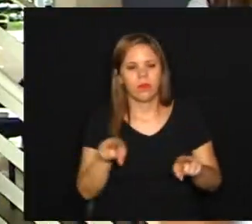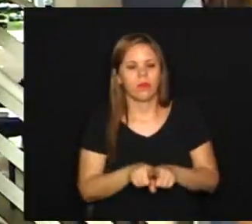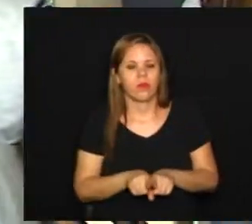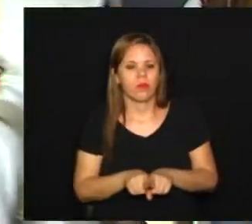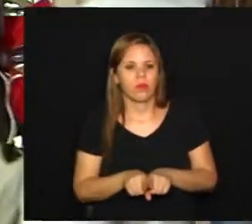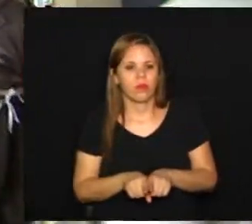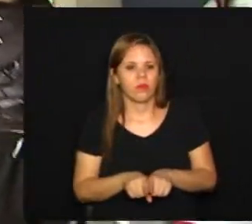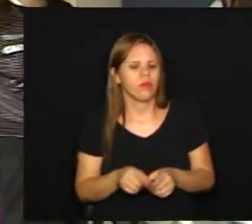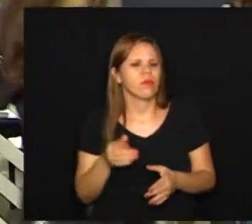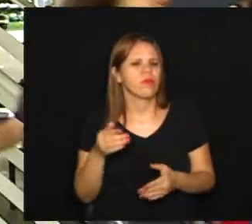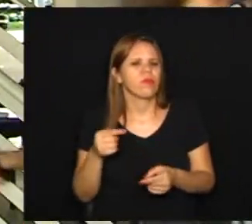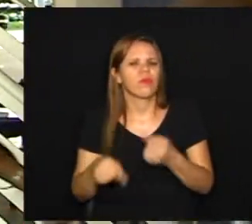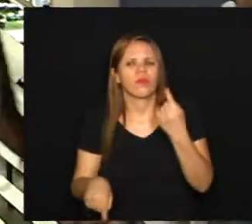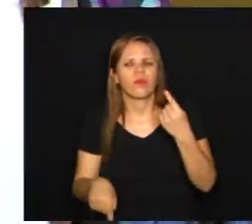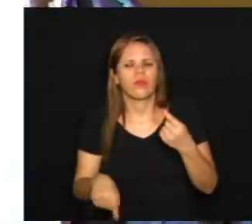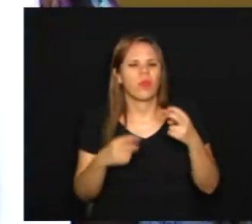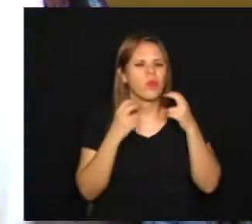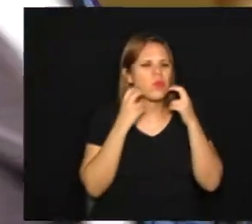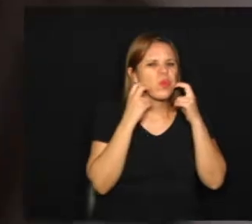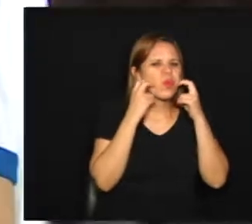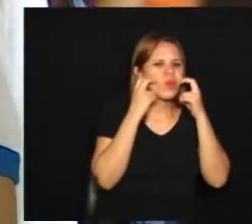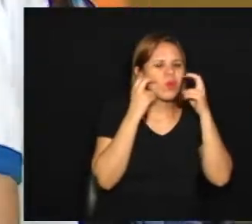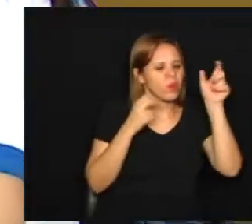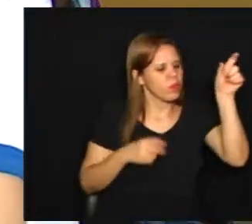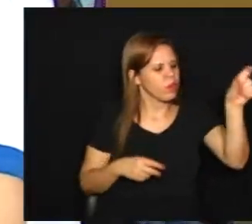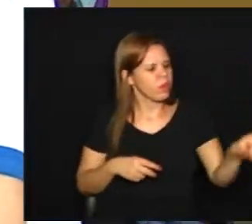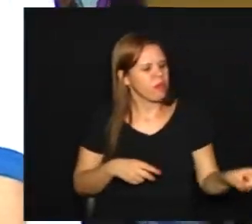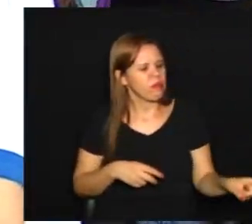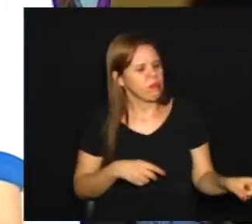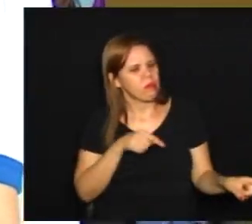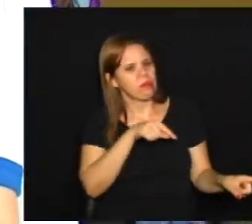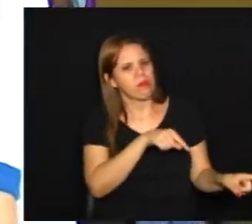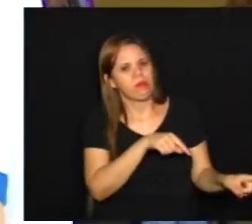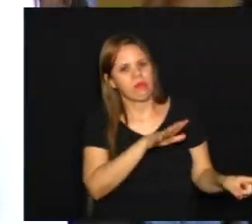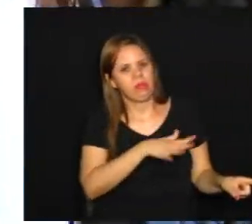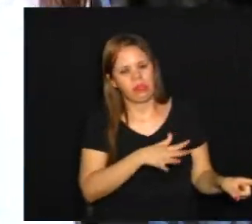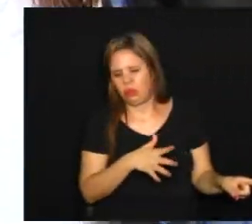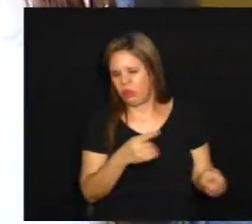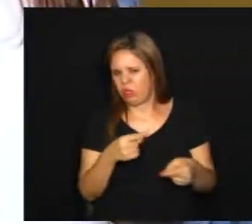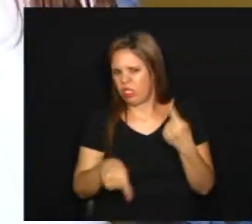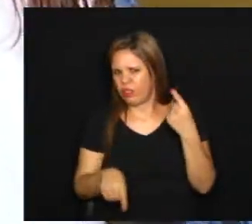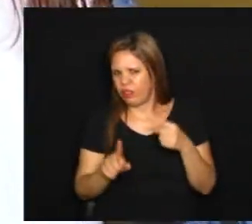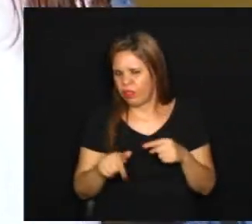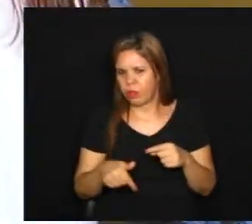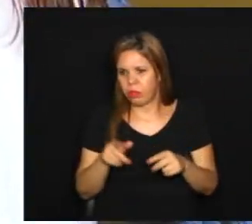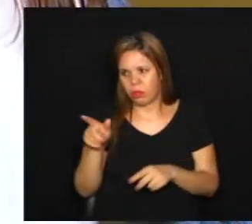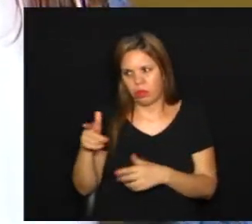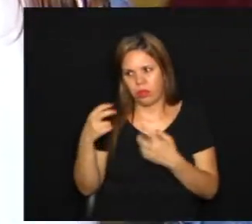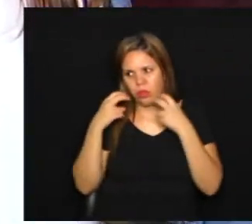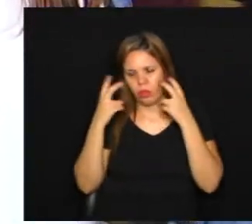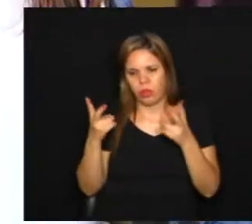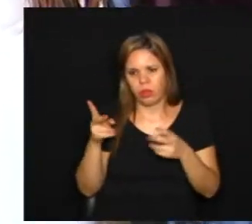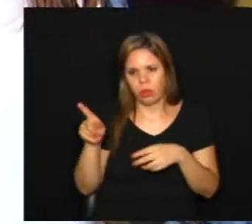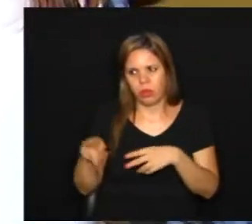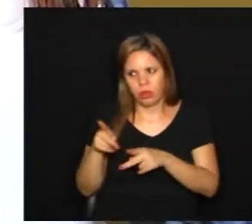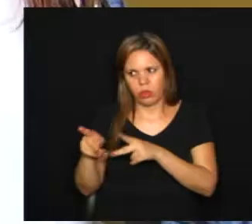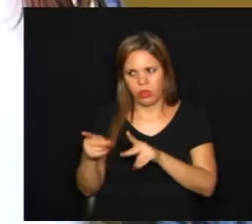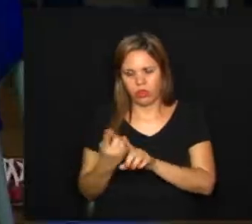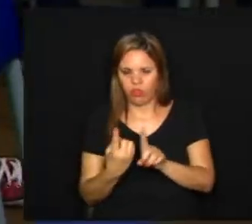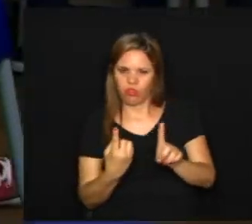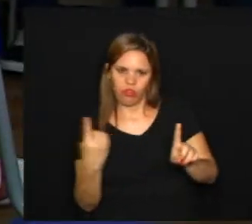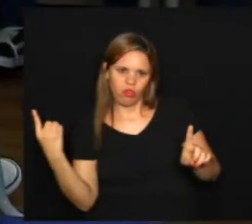no aprendizado? Com certeza. O cognitivo ele está completamente relacionado ao emocional. Então, se eu me sinto seguro no ambiente, eu me